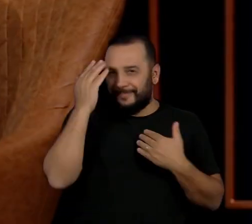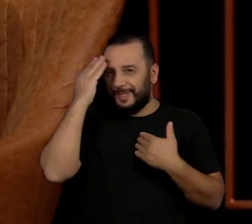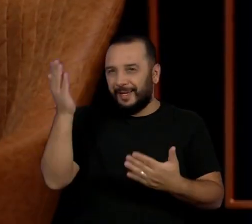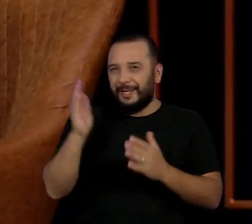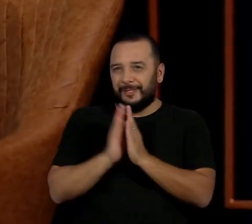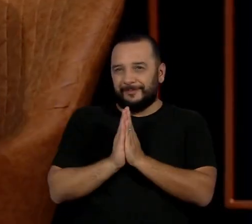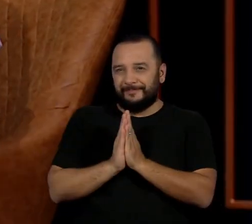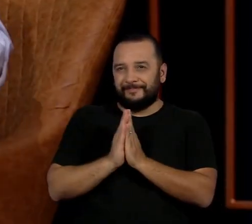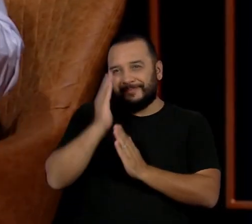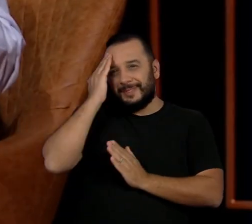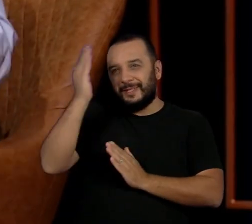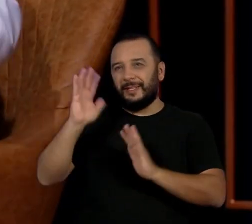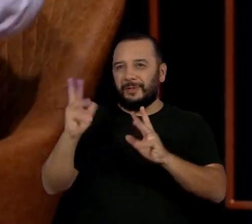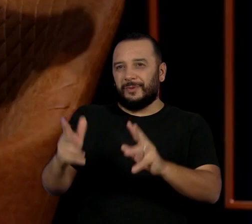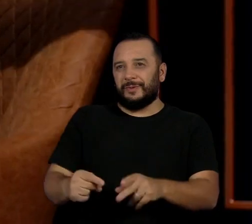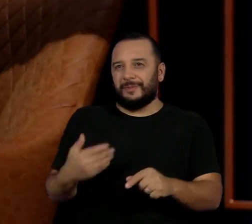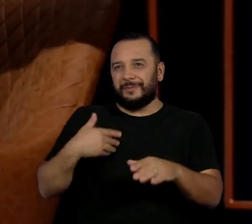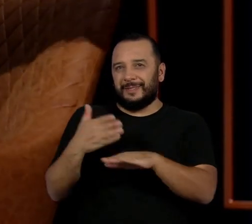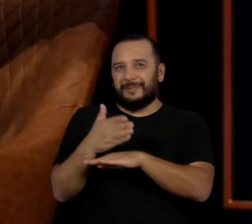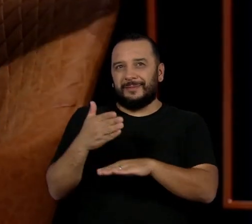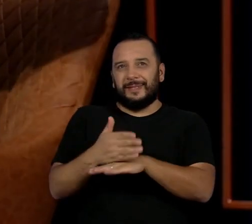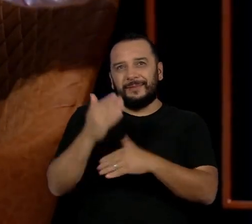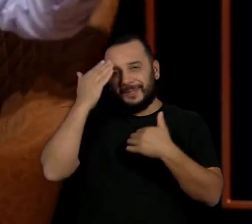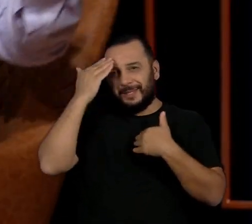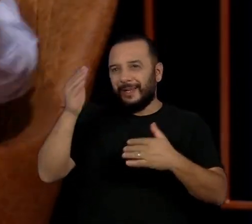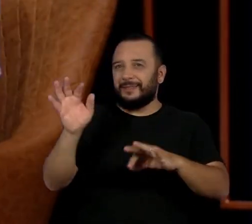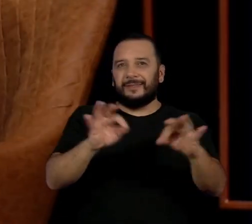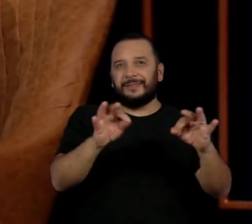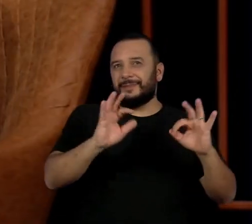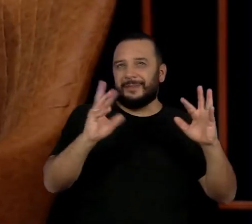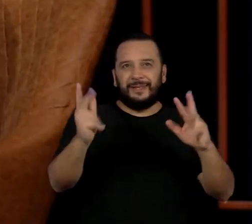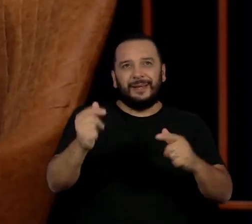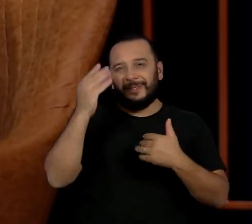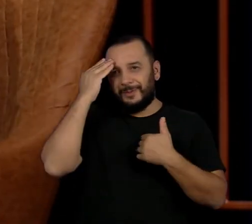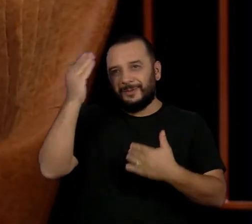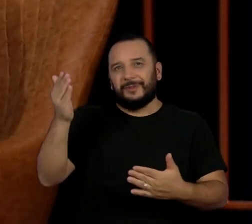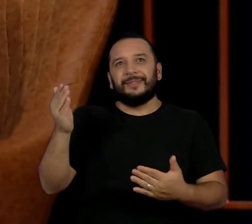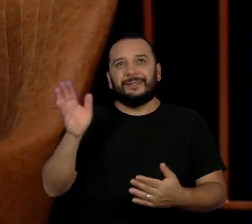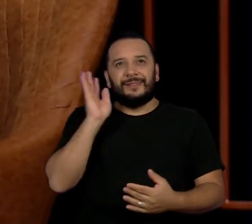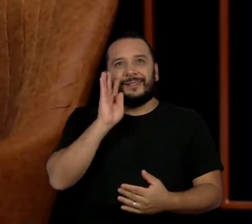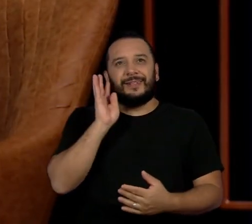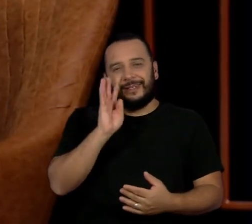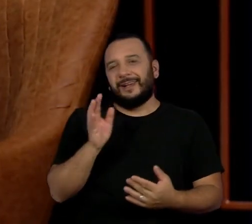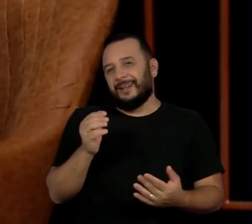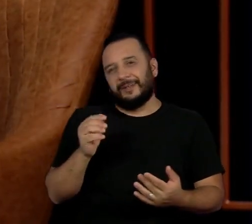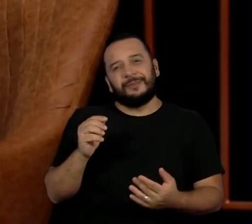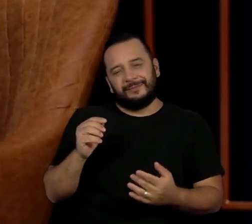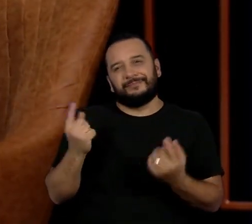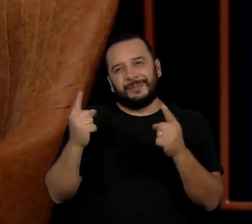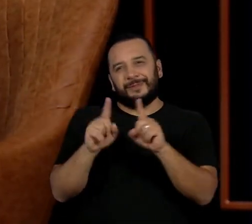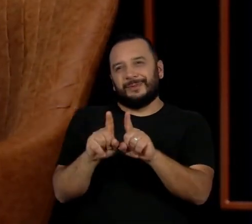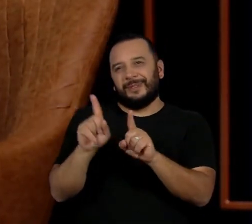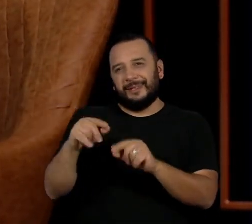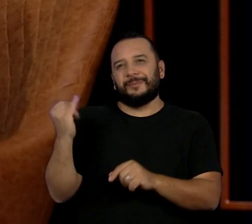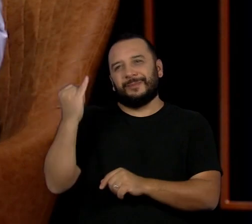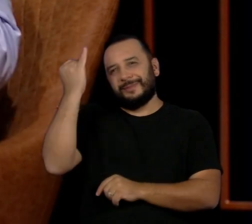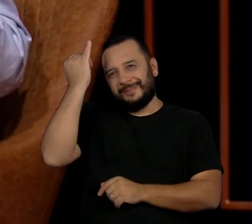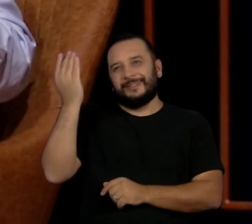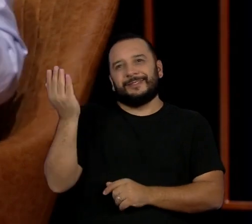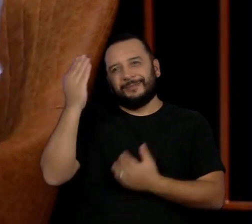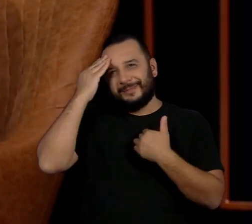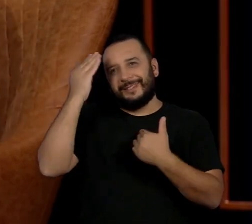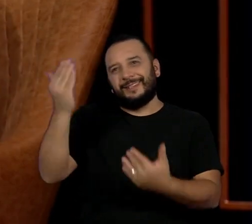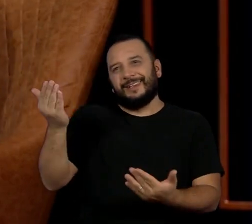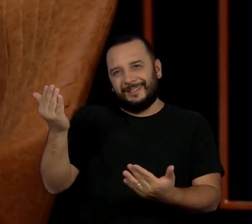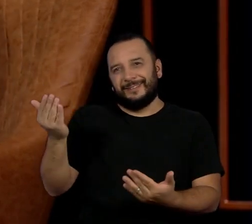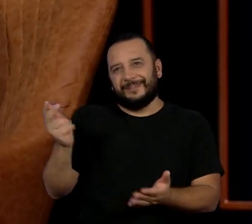Obrigado, gente. Obrigado a todos que participaram. Obrigado à produção, obrigado a todos. Muito legal. E esse programa aqui é fundamental. Obrigado por vocês fazerem